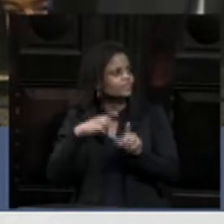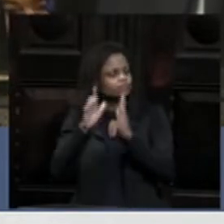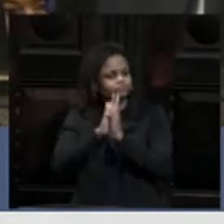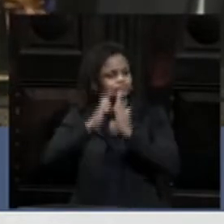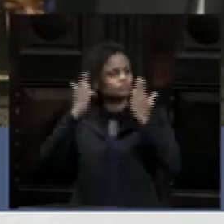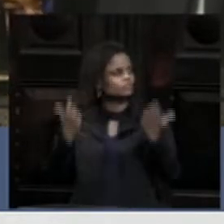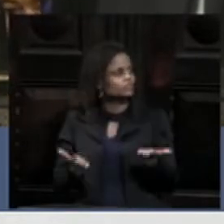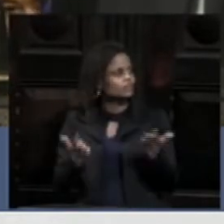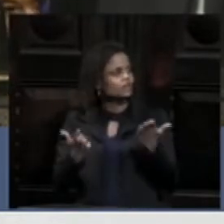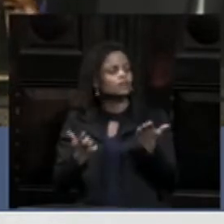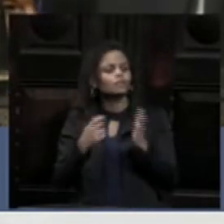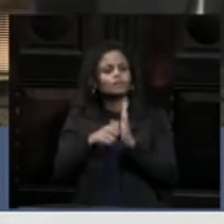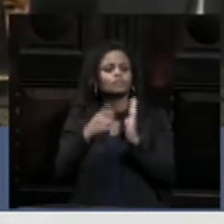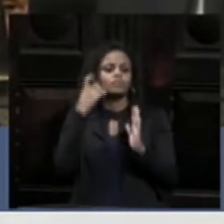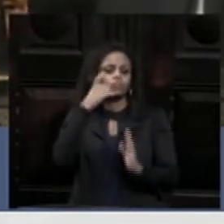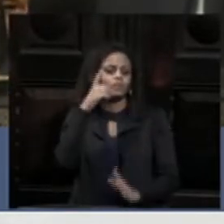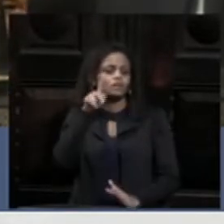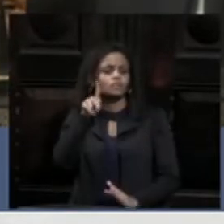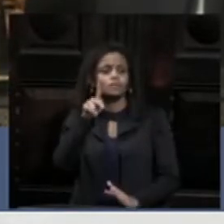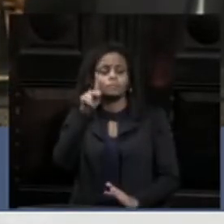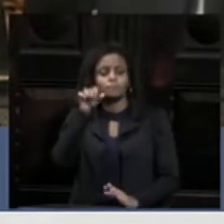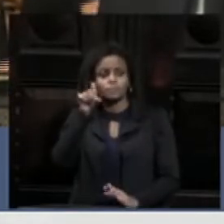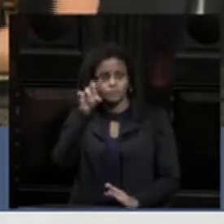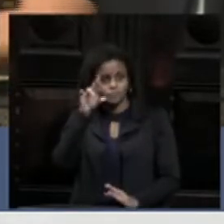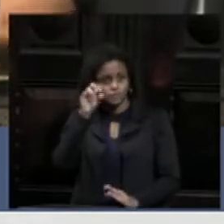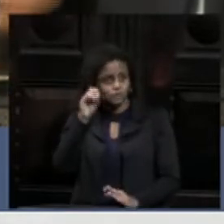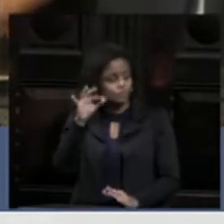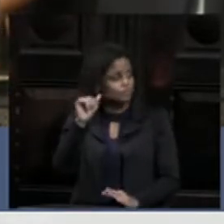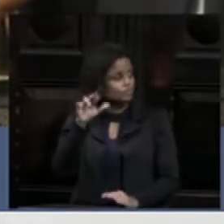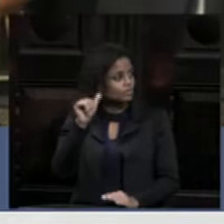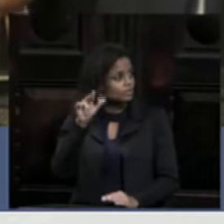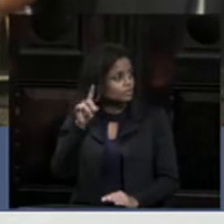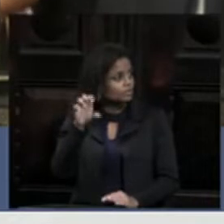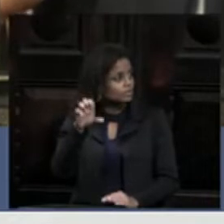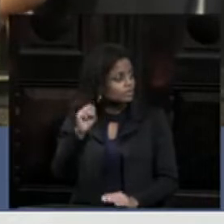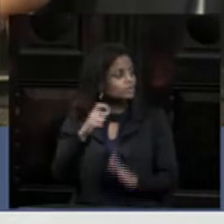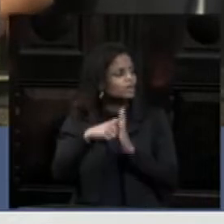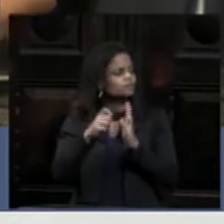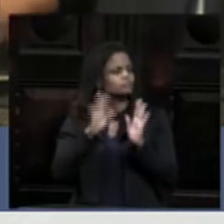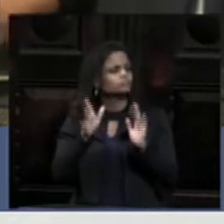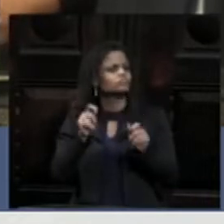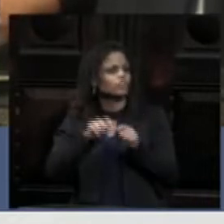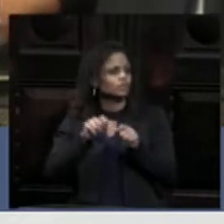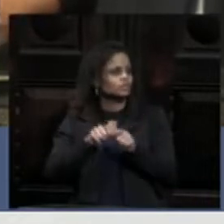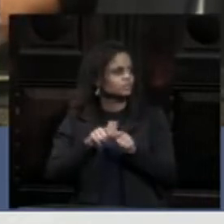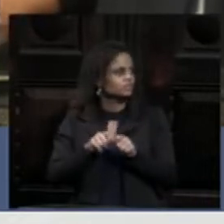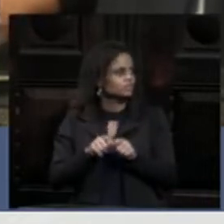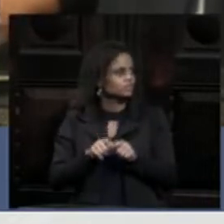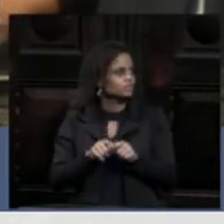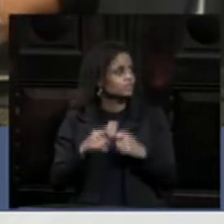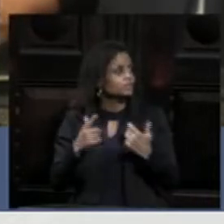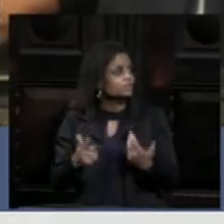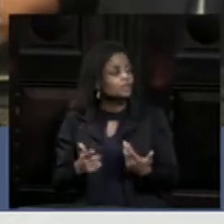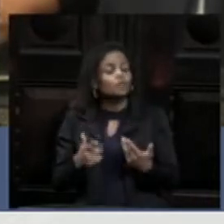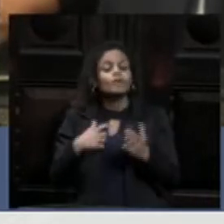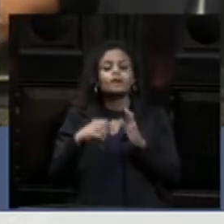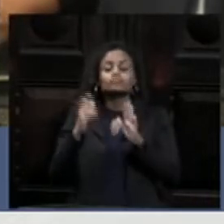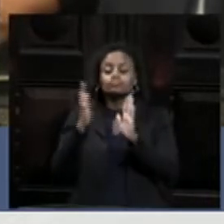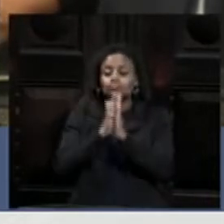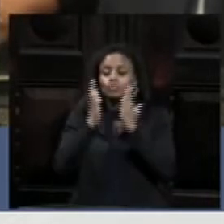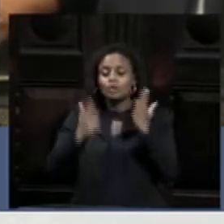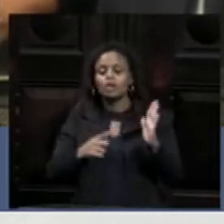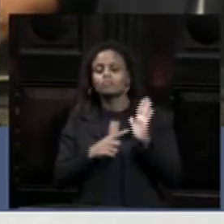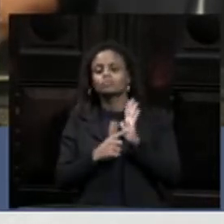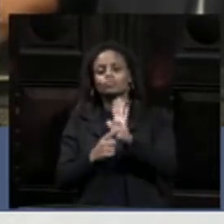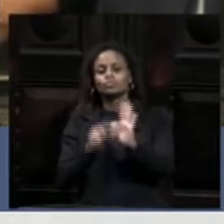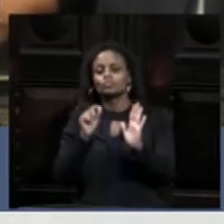Fernandes iria fazê-lo. Porque saiu uma nota numa coluna que o Flamengo pretendia ter